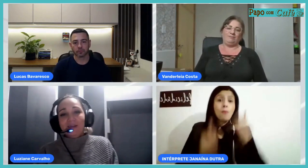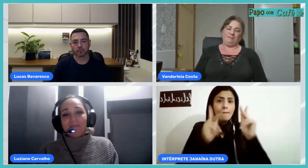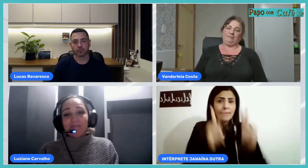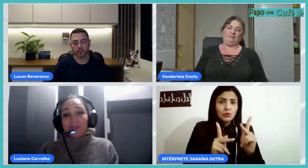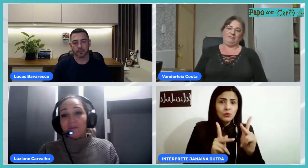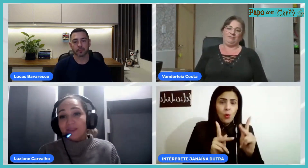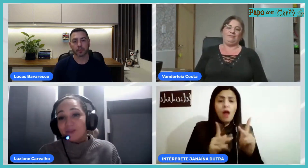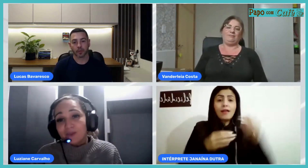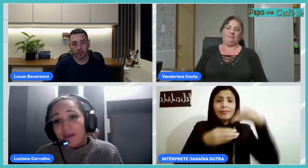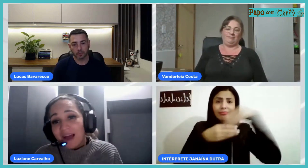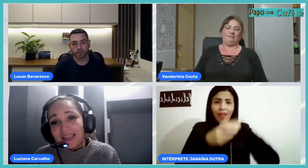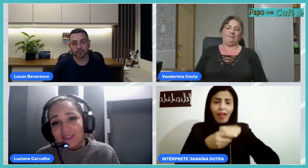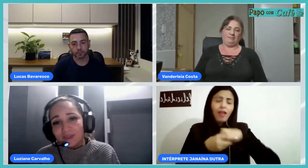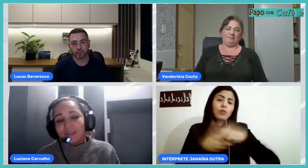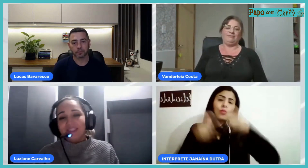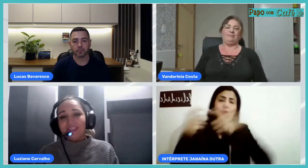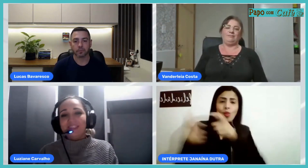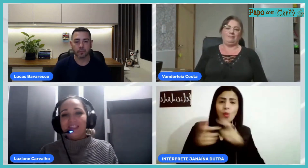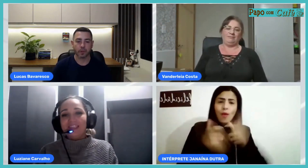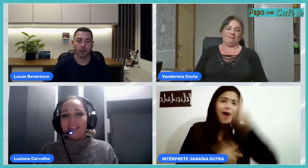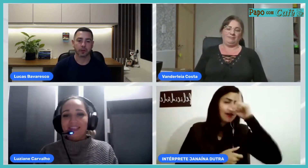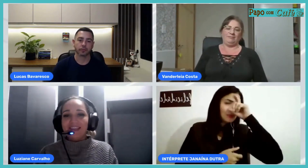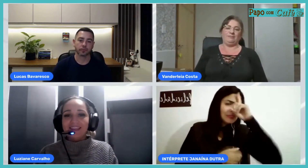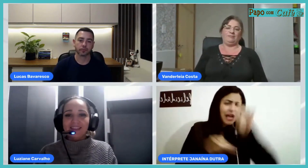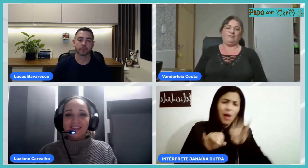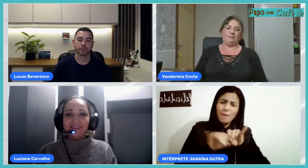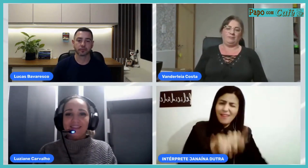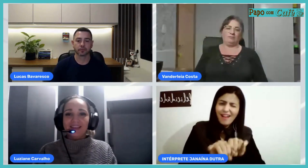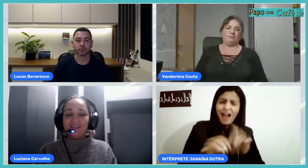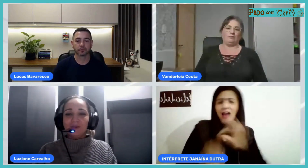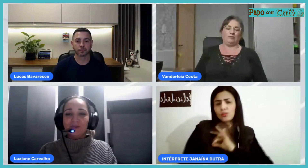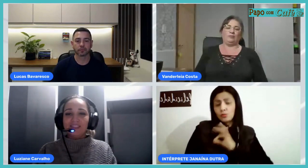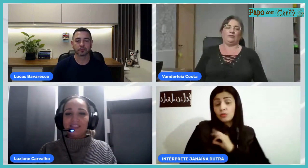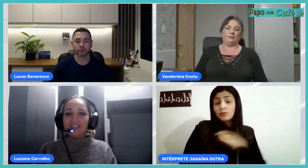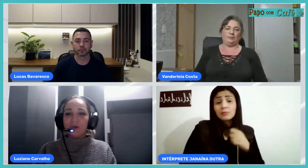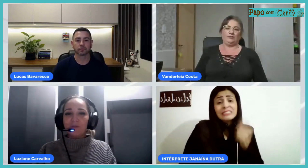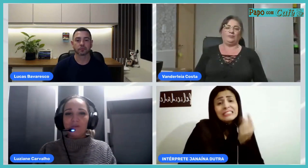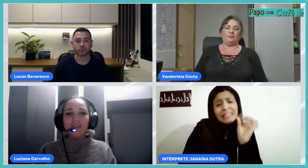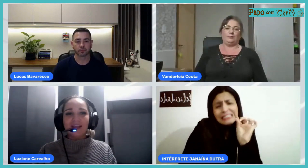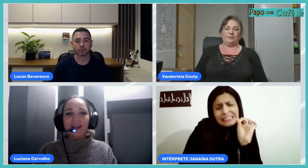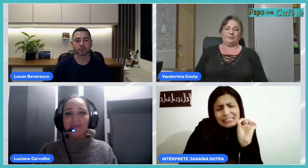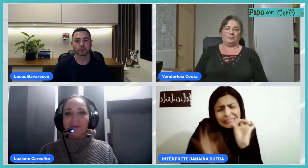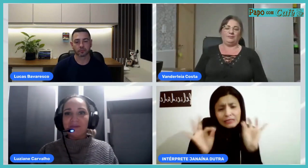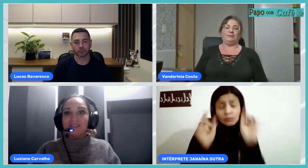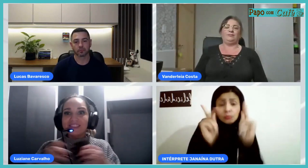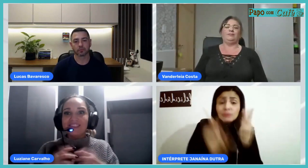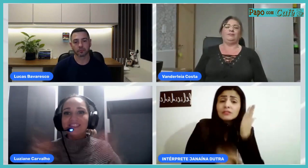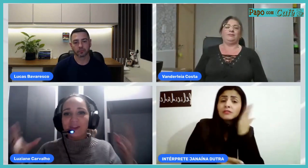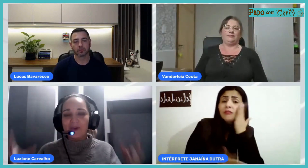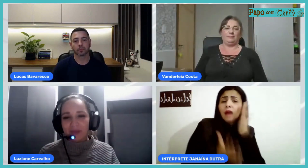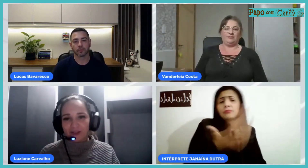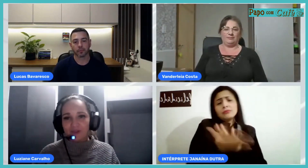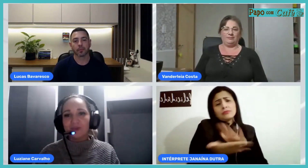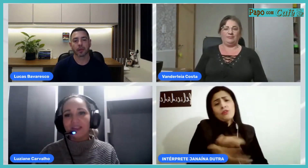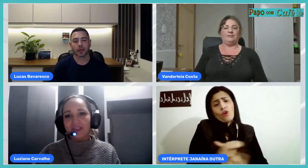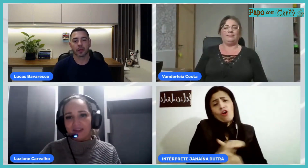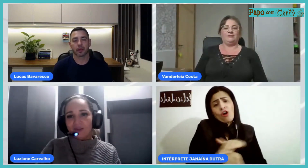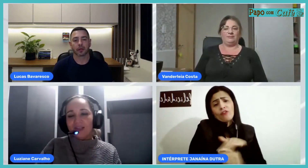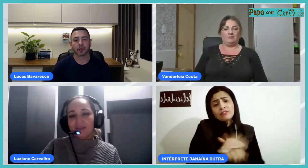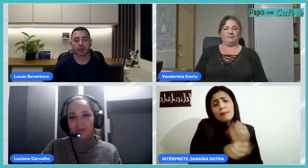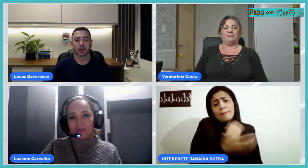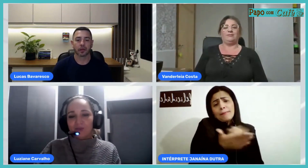tenha pelo menos o básico, assim, que, né, consiga se comunicar, pelo menos inicialmente,